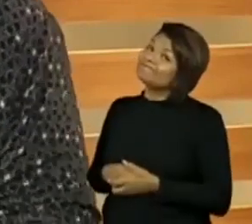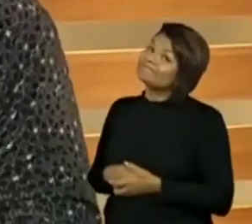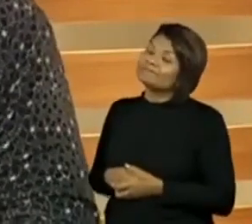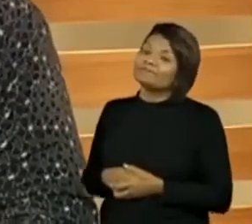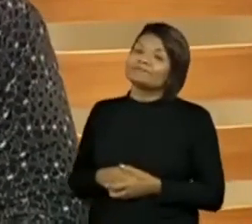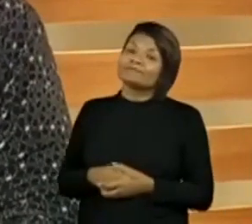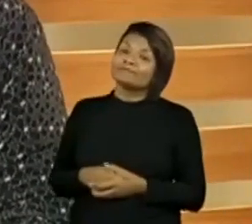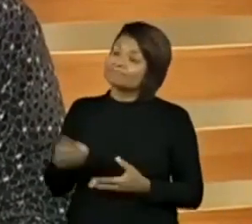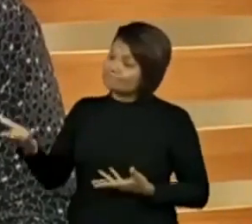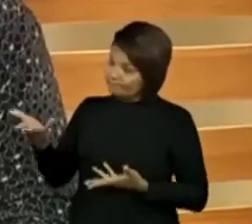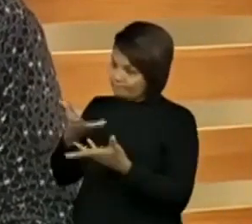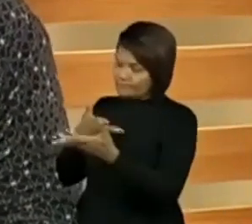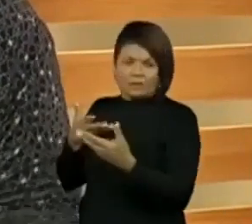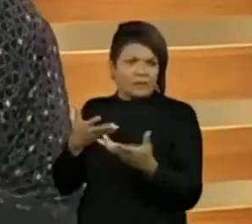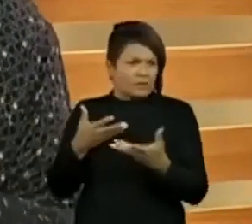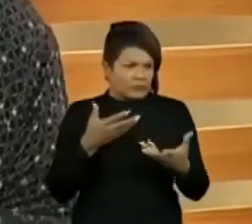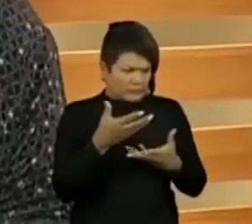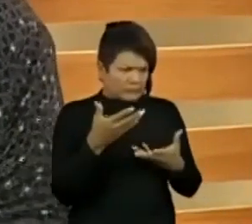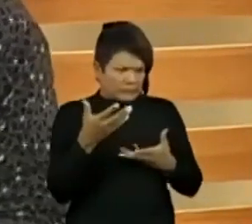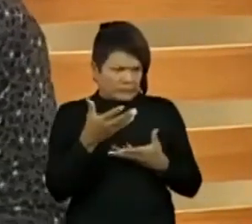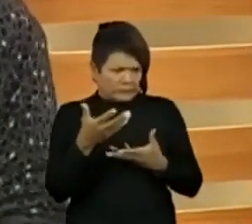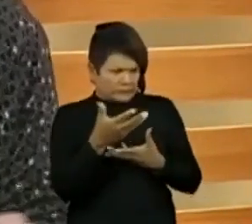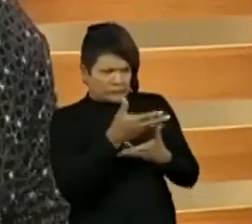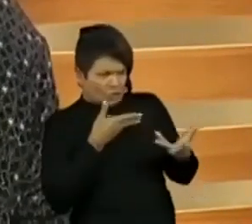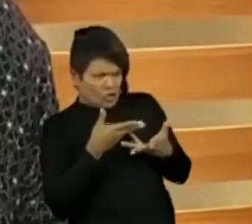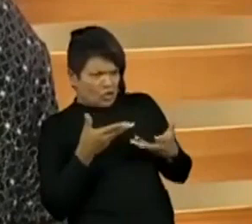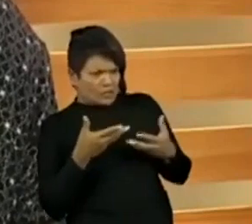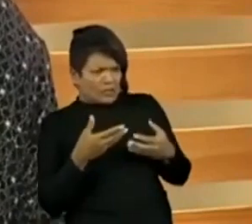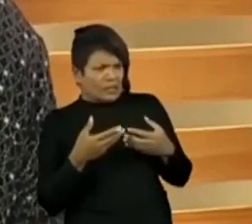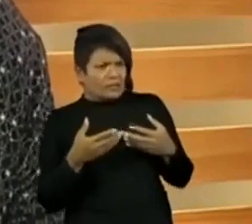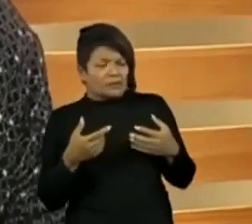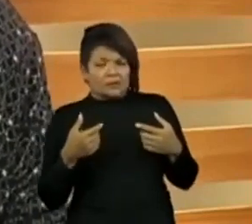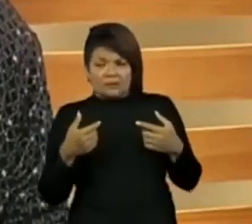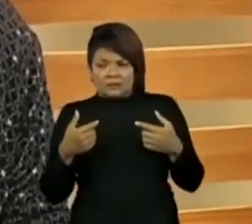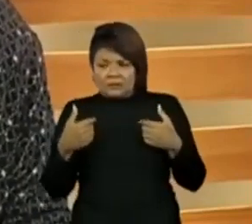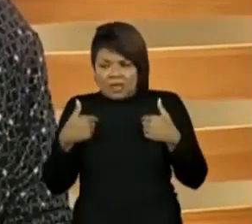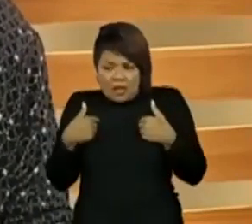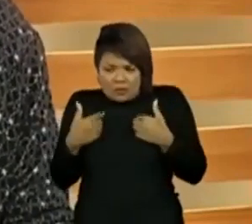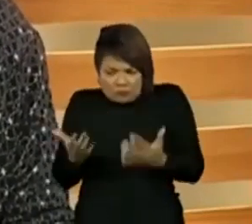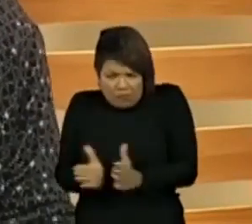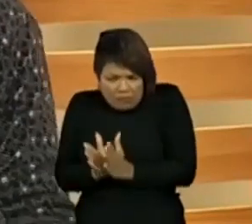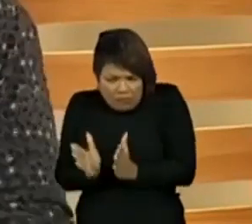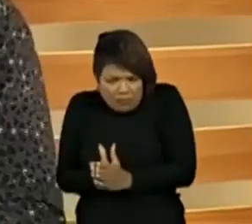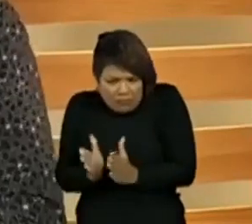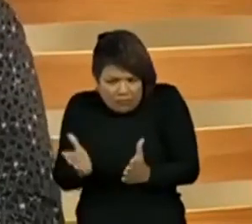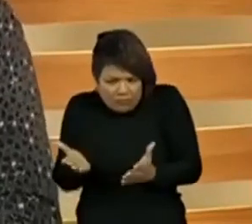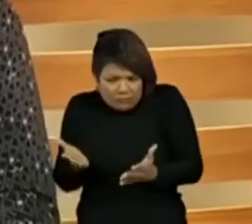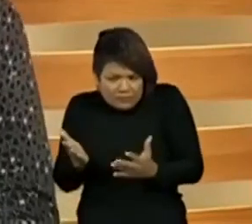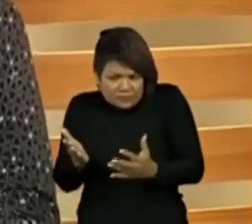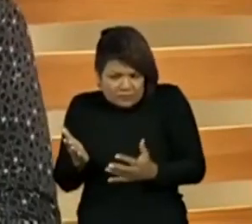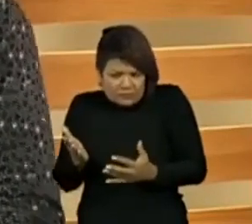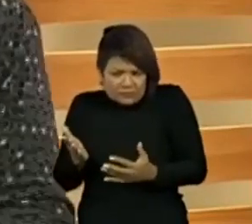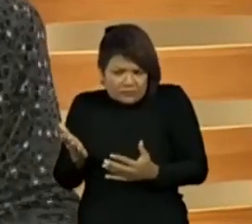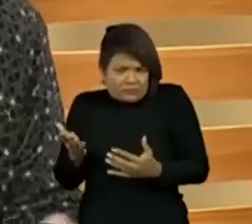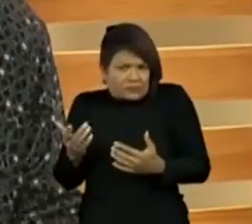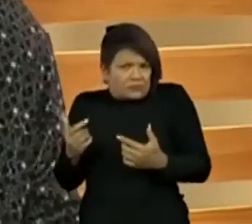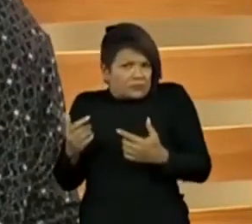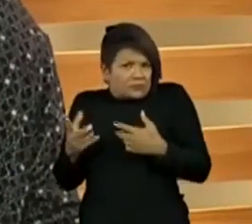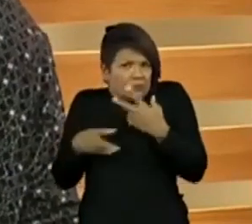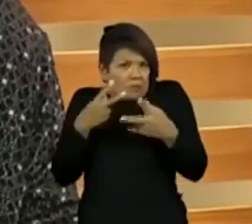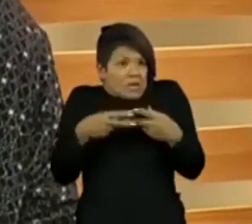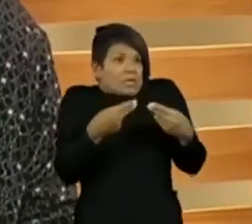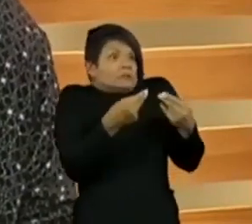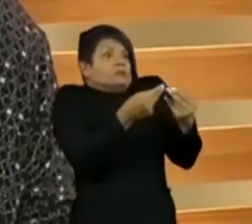O que você vai nos dar em troca? Ela era uma pessoa humilde. Não tinha condição de presentear um rei e